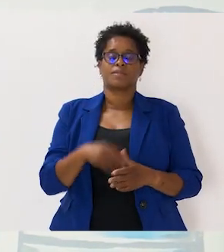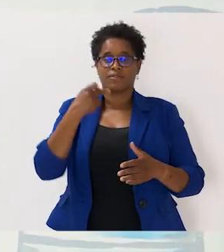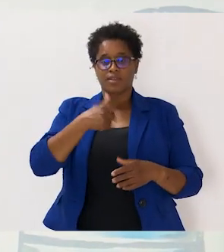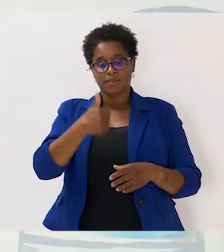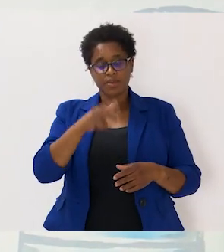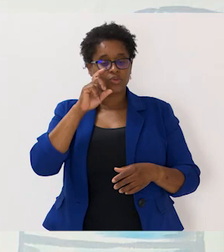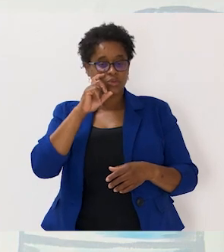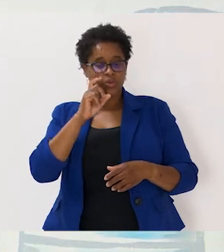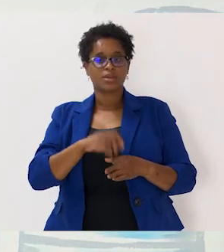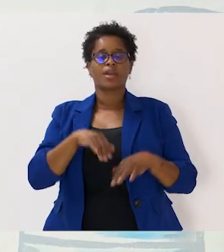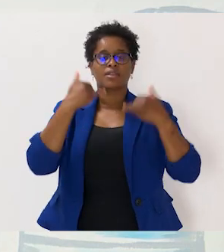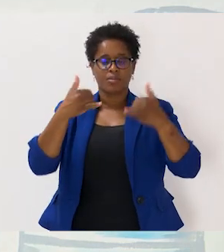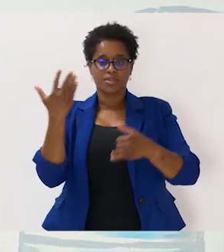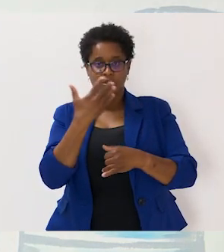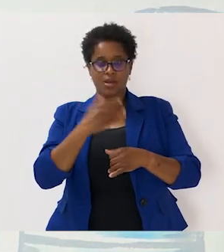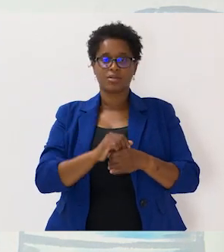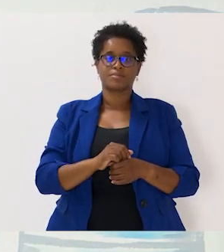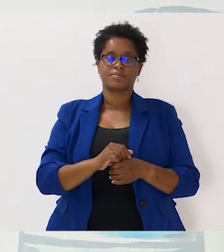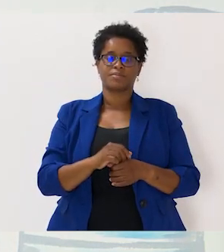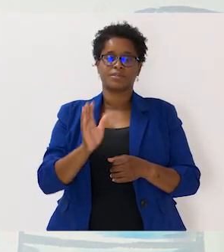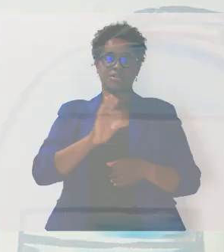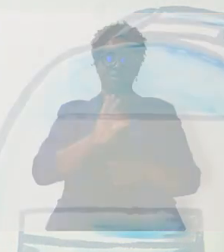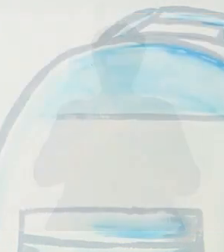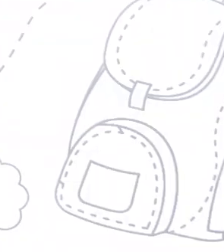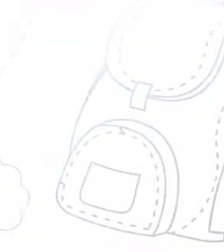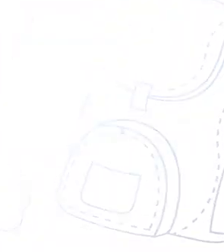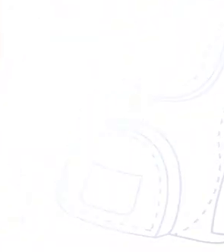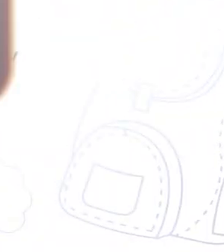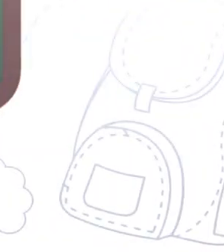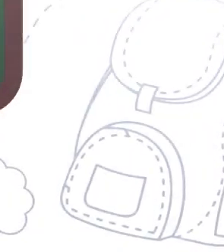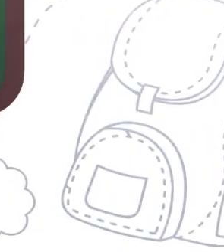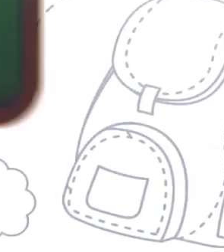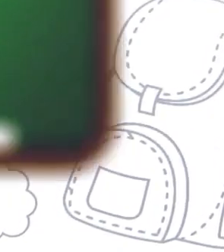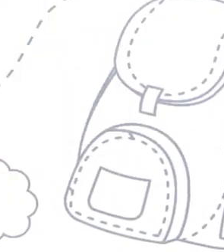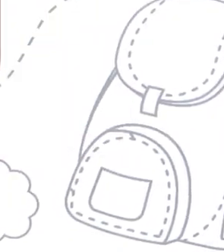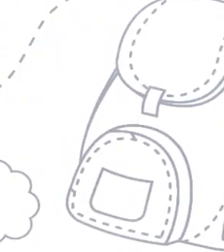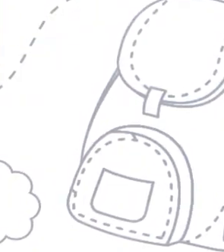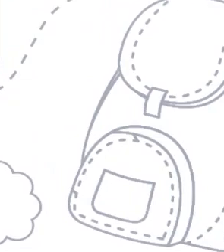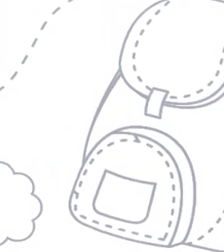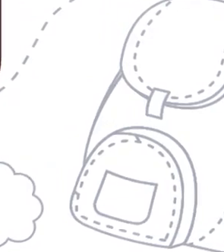Fiquem bem e seguros. Até a próxima aula. Tchau, tchau.